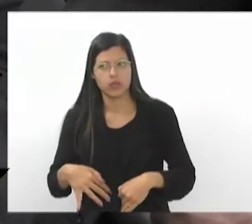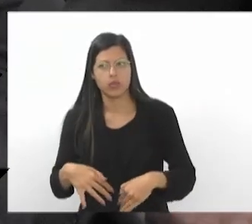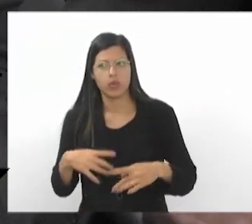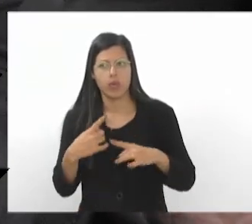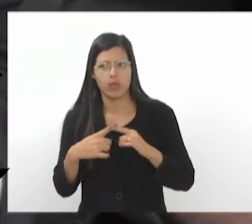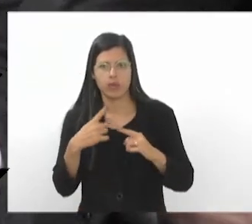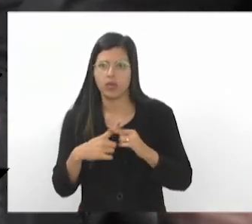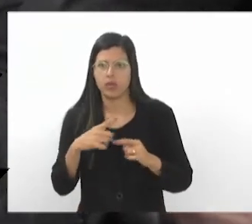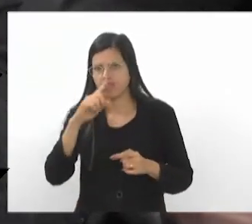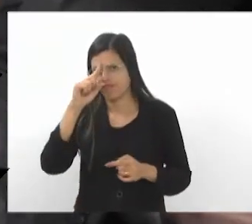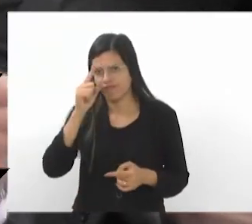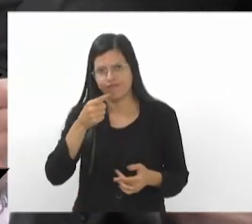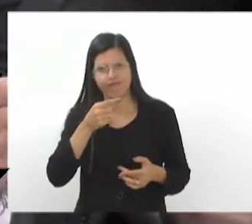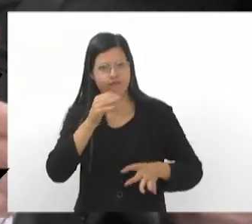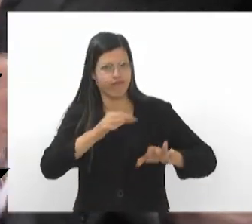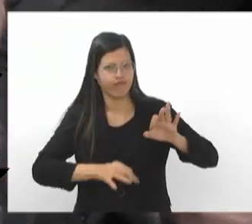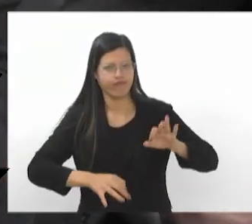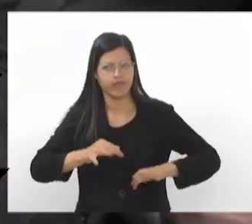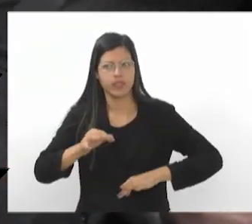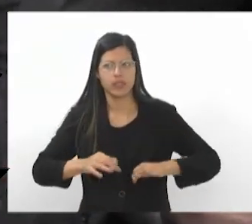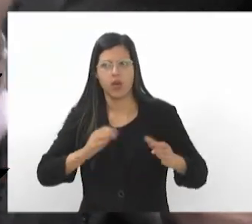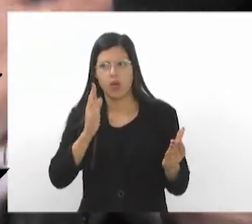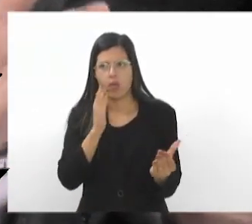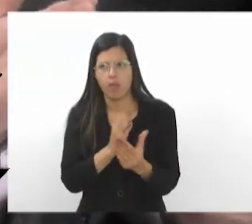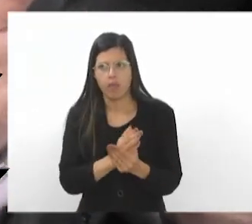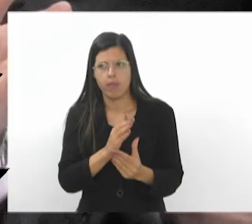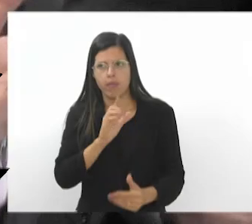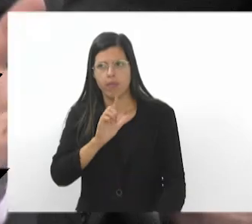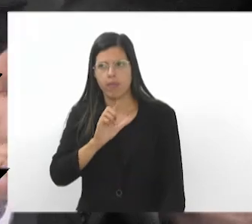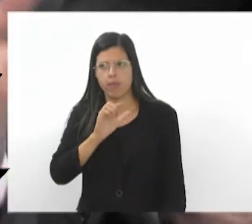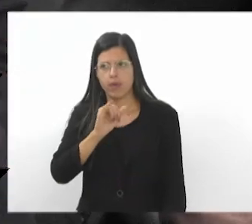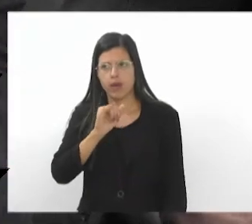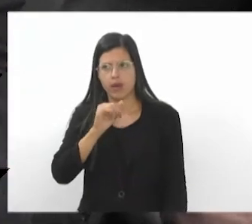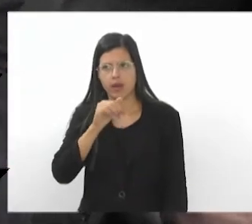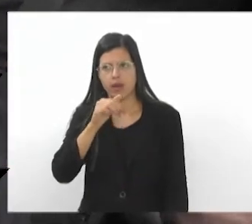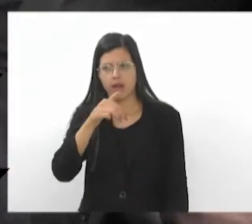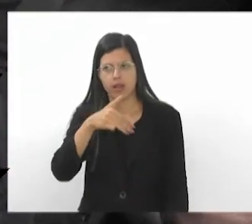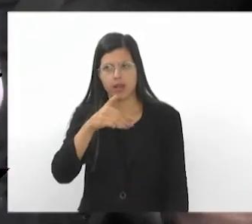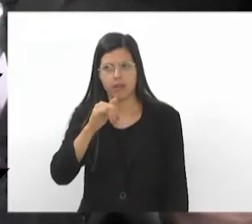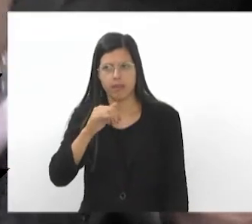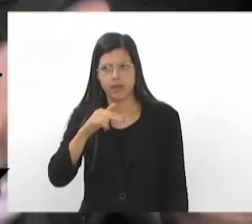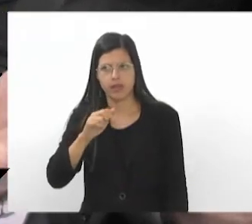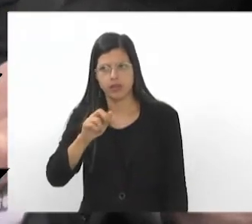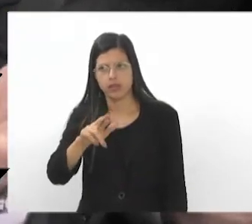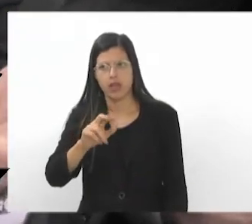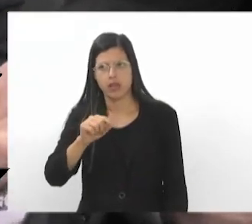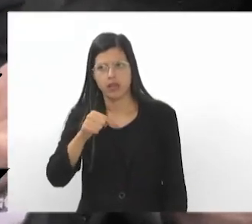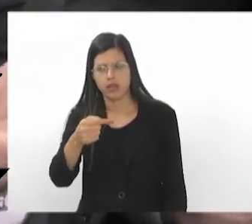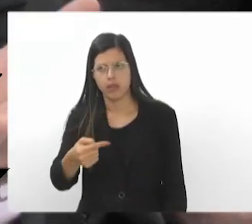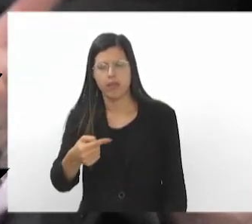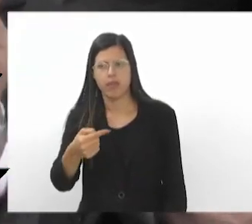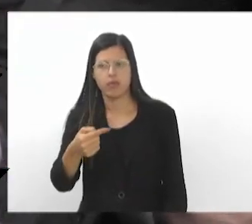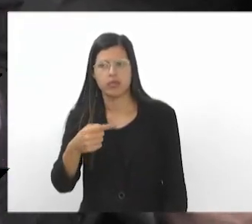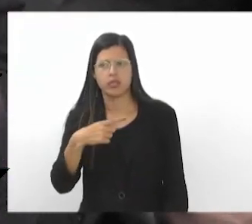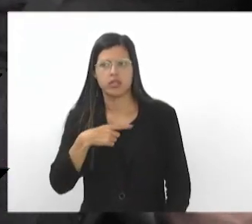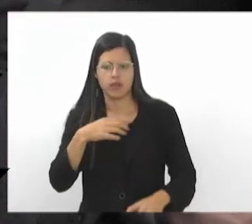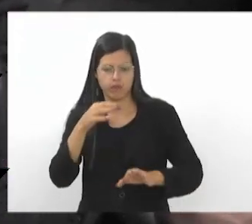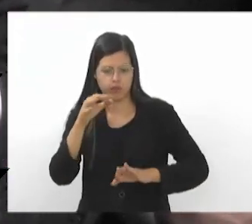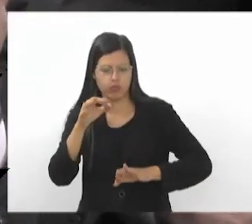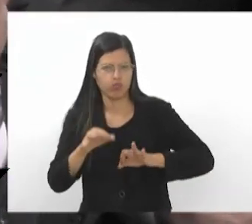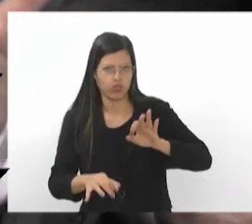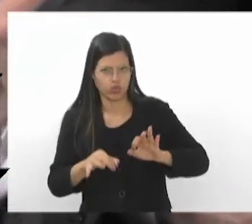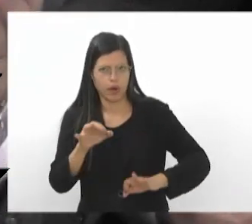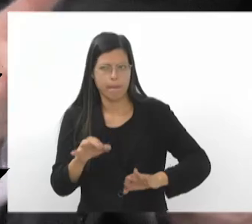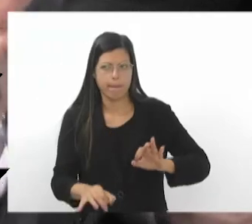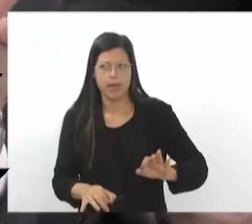determinação judicial, primeiro de uma liminar, depois houve o julgamento, e no julgamento, por maioria ampla, apesar de